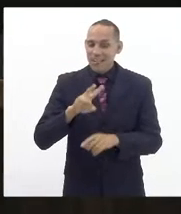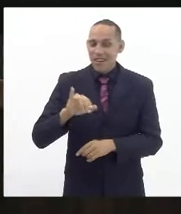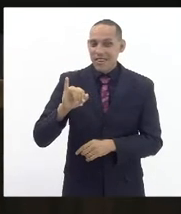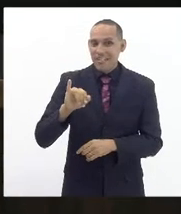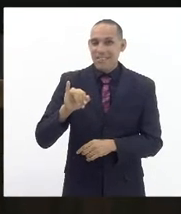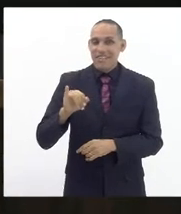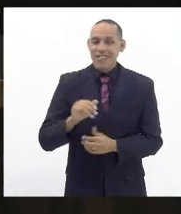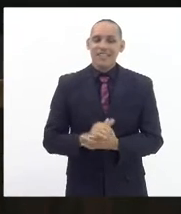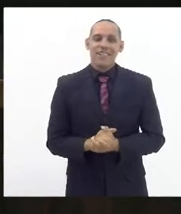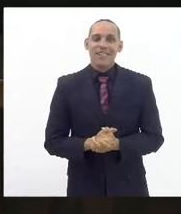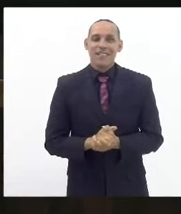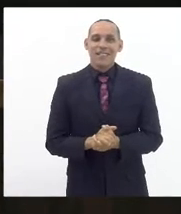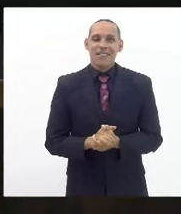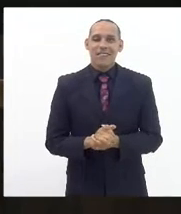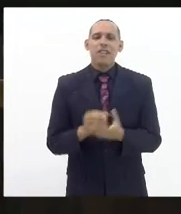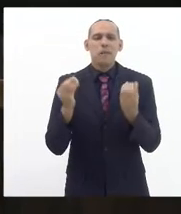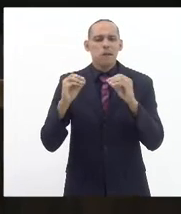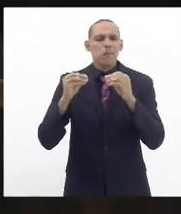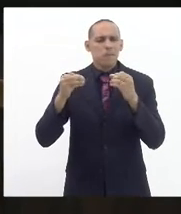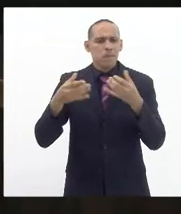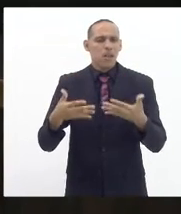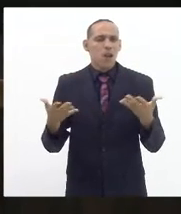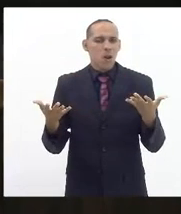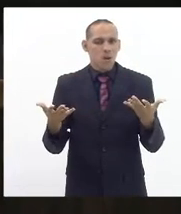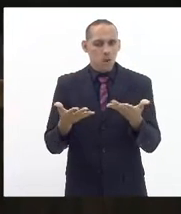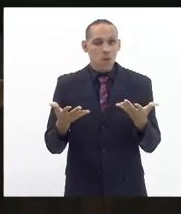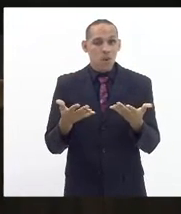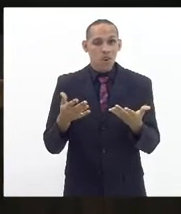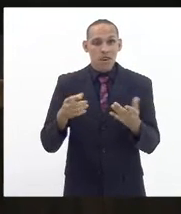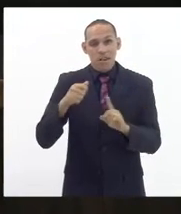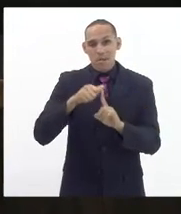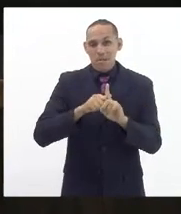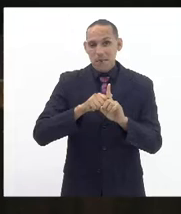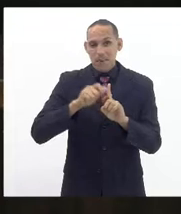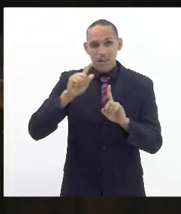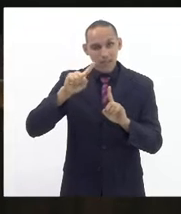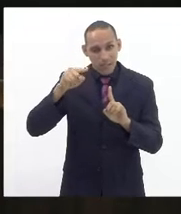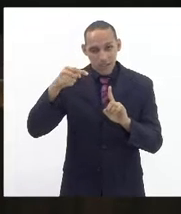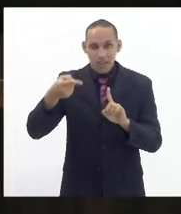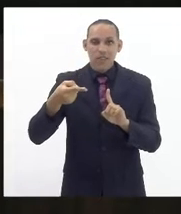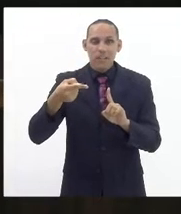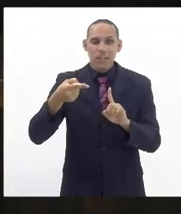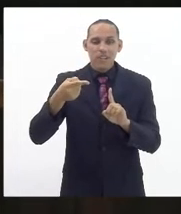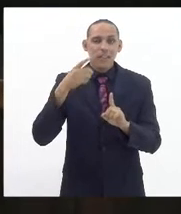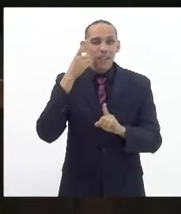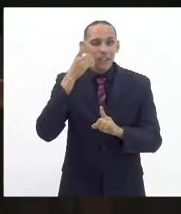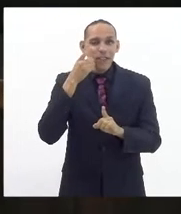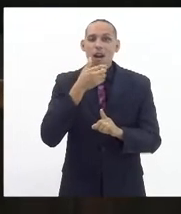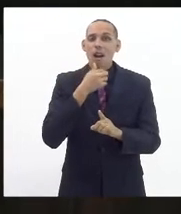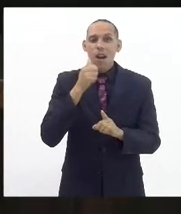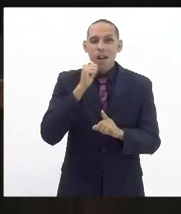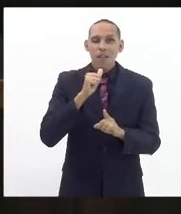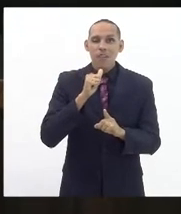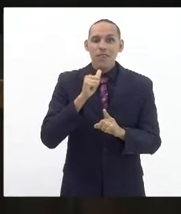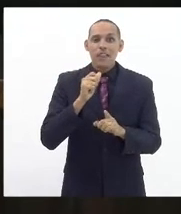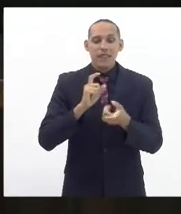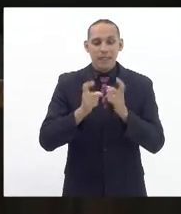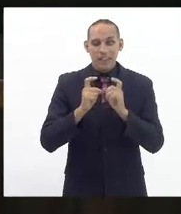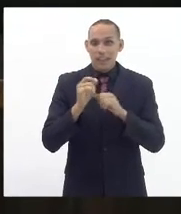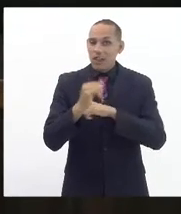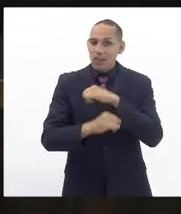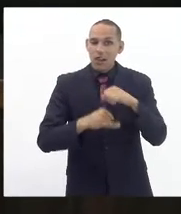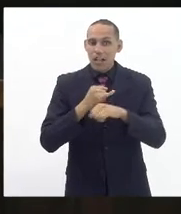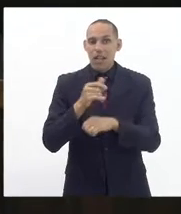Deixando, né, foi publicado hoje, o mês que vem, senhores e senhoras deputadas, não teremos mais sessão online,